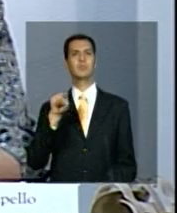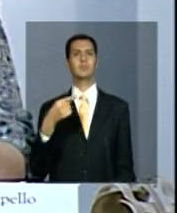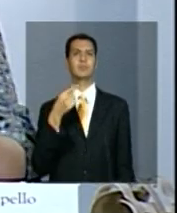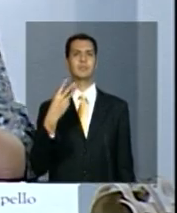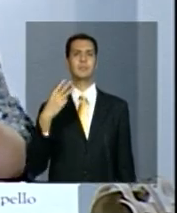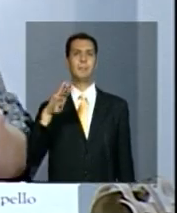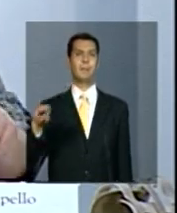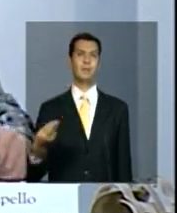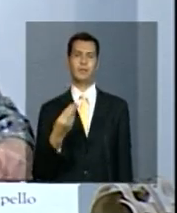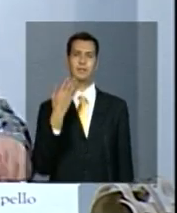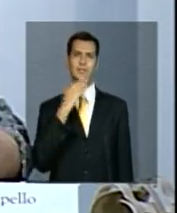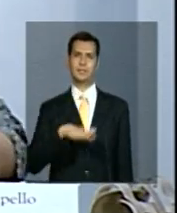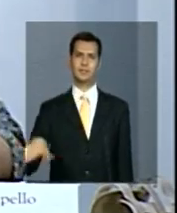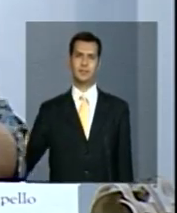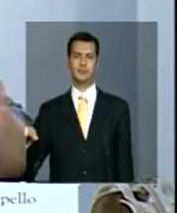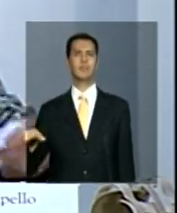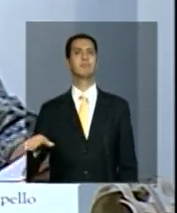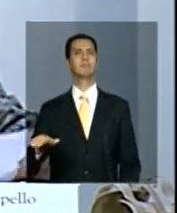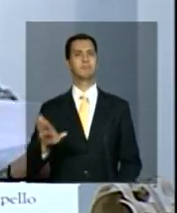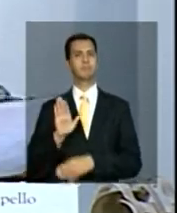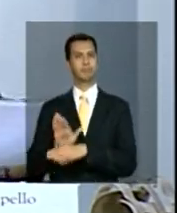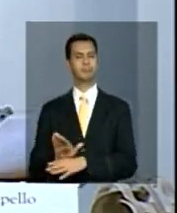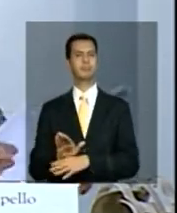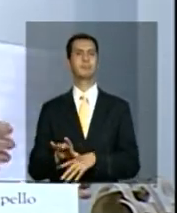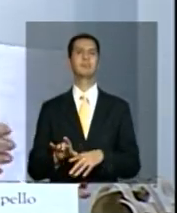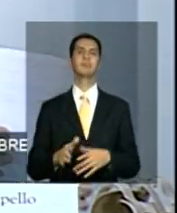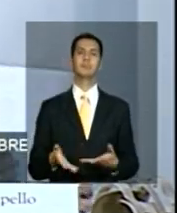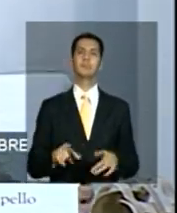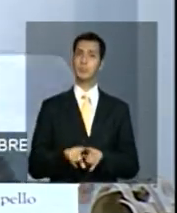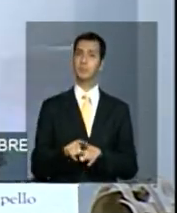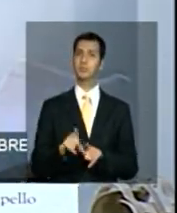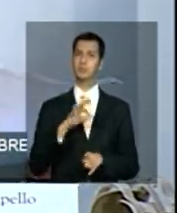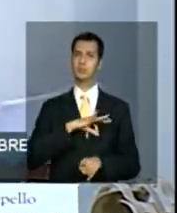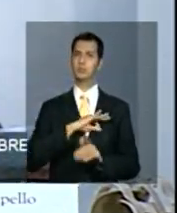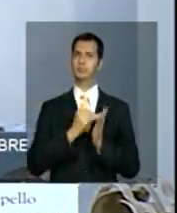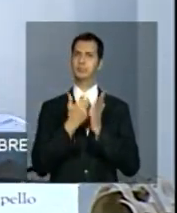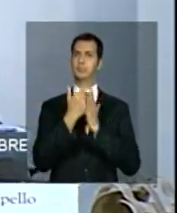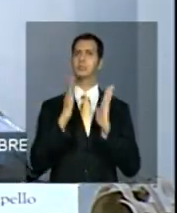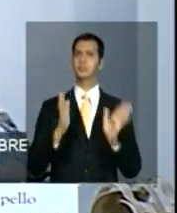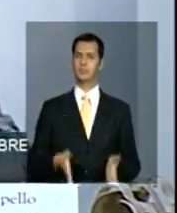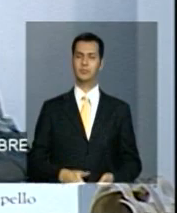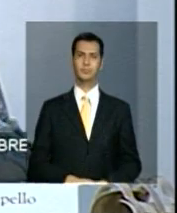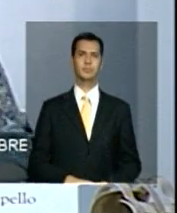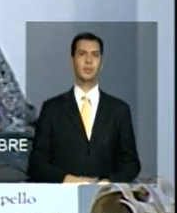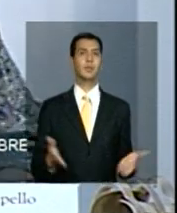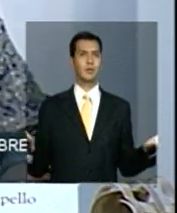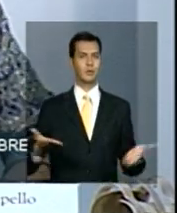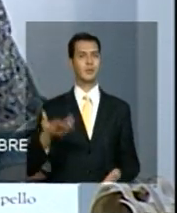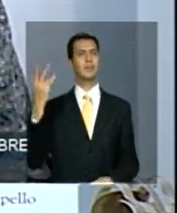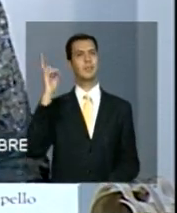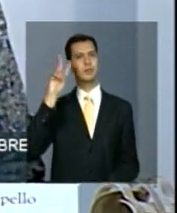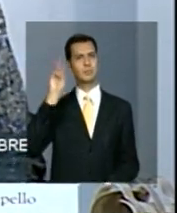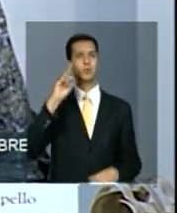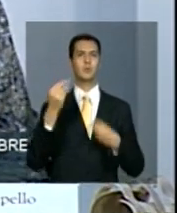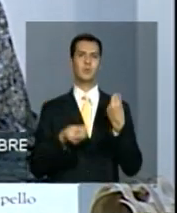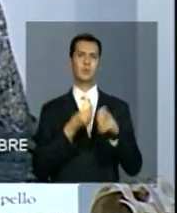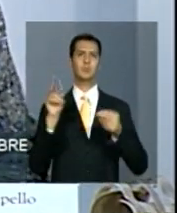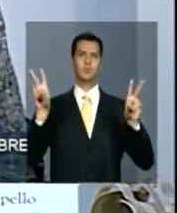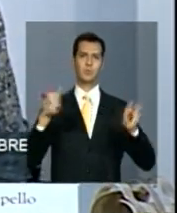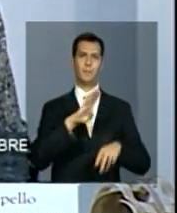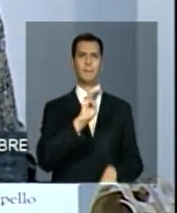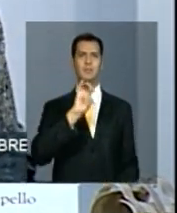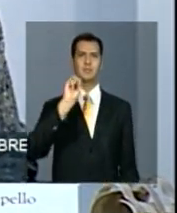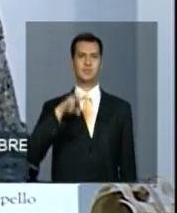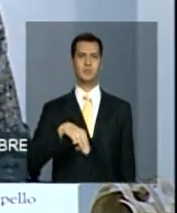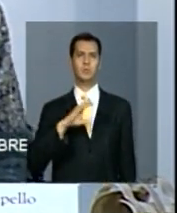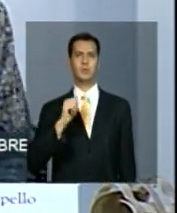e o reajuste de 40% que eu já tinha falado agora rapidamente lembrando os dados do Brasil carinhoso o Brasil carinhoso